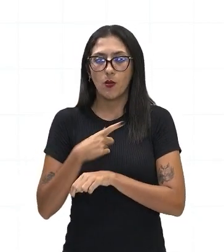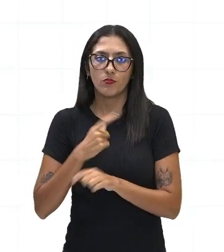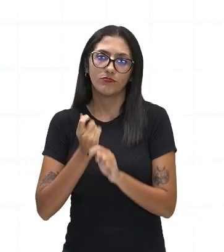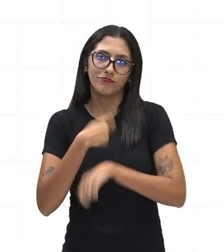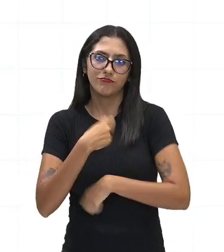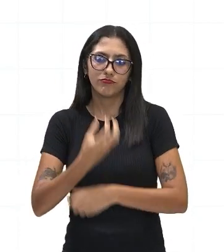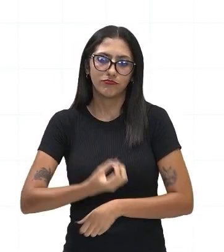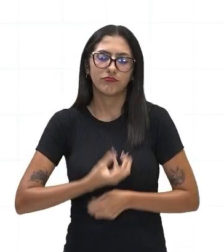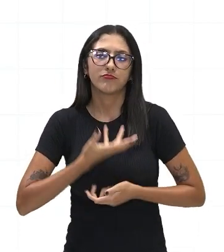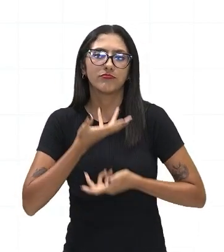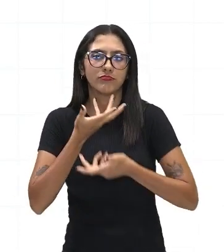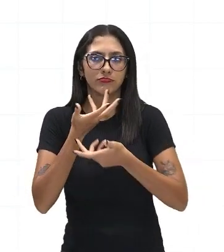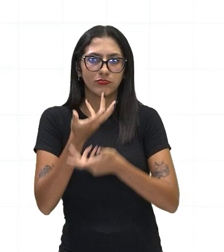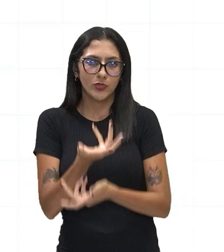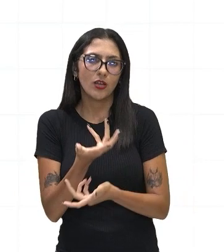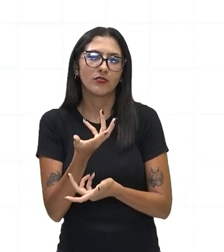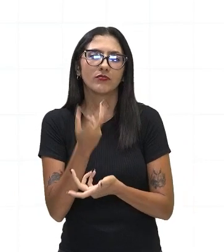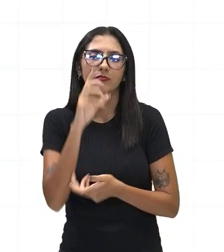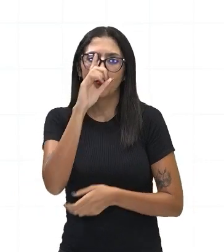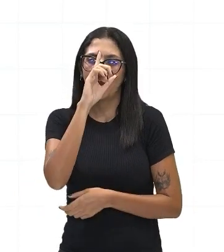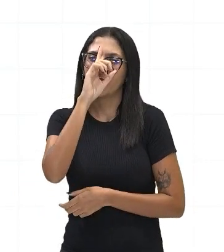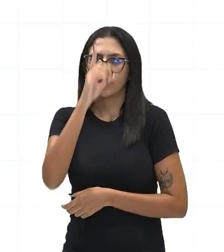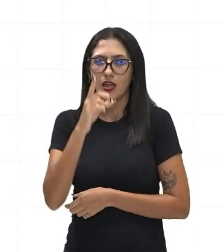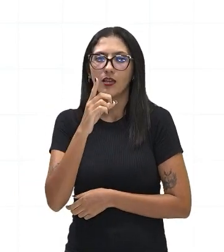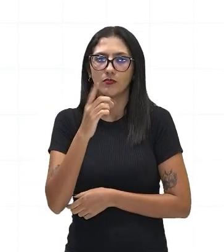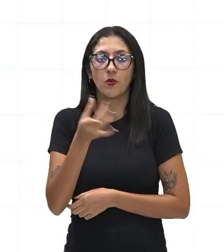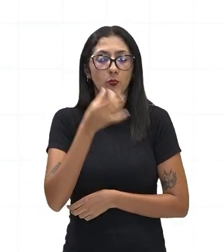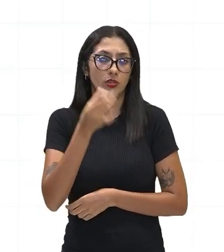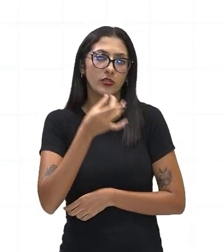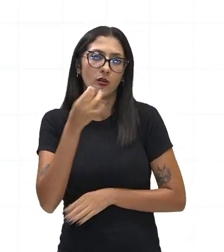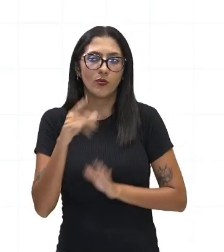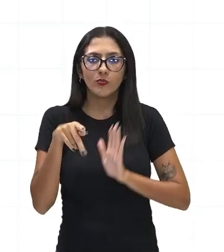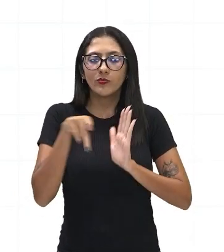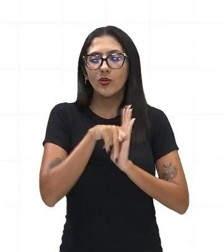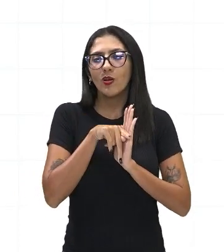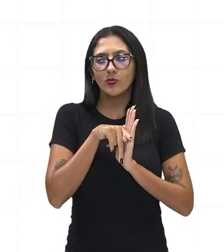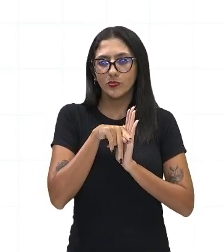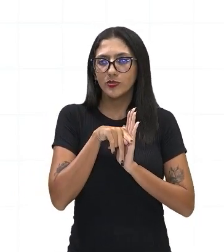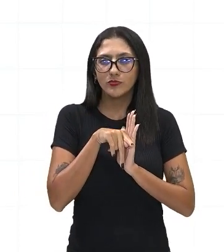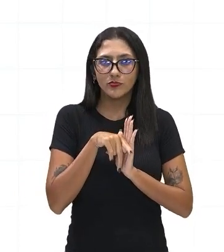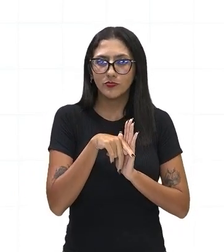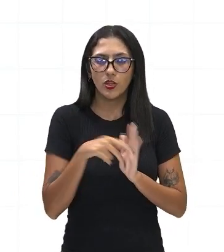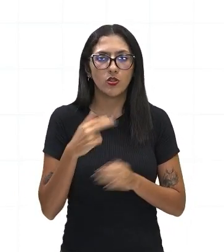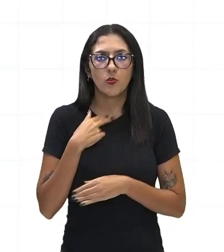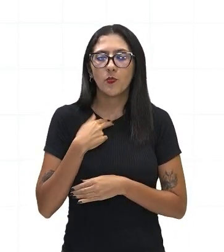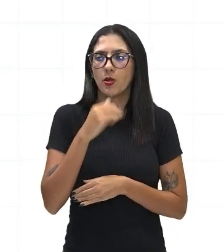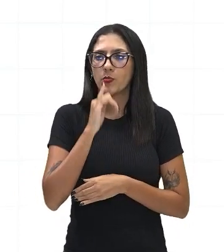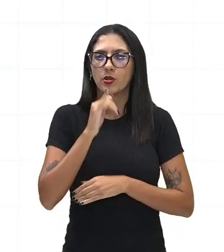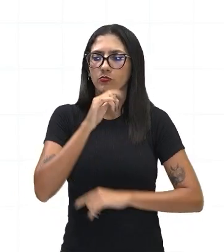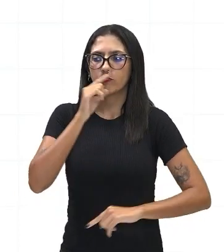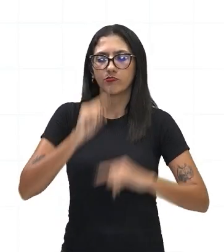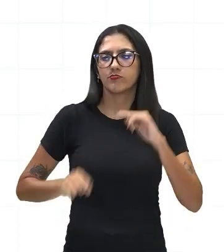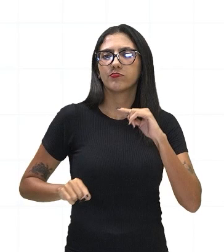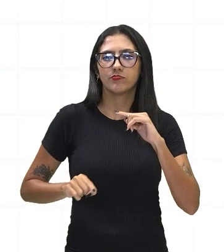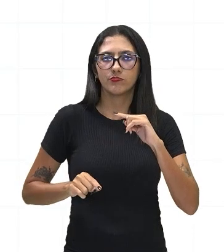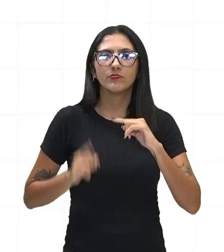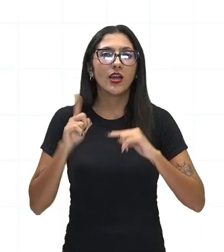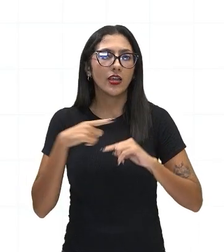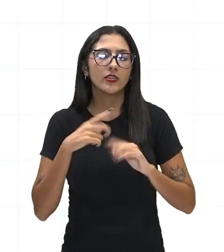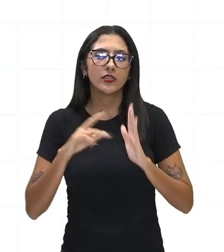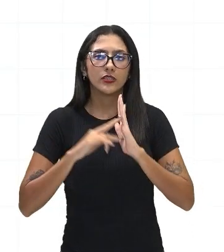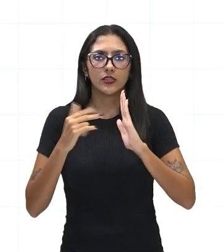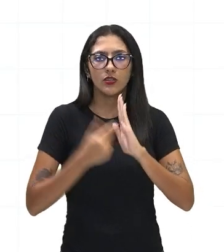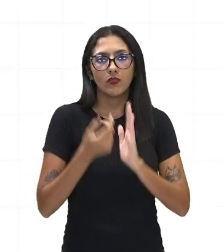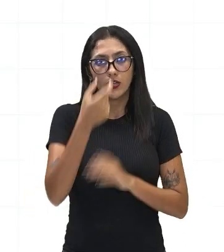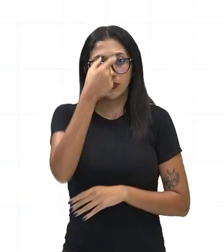expressar essa ideia, esse pensamento, não é? Sem ser contestado, sem ser proibido. Isso é cidadania. Você